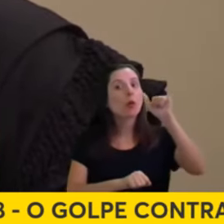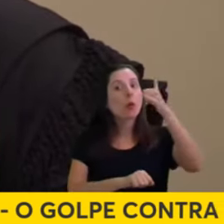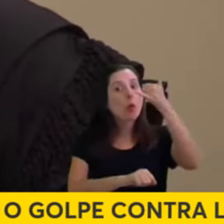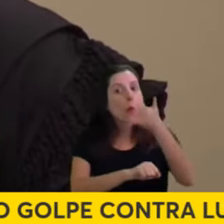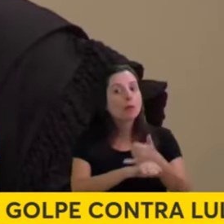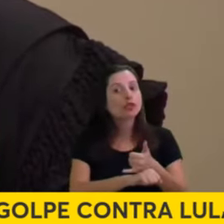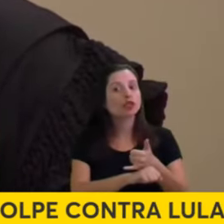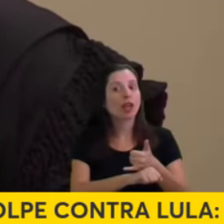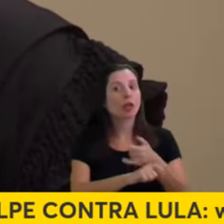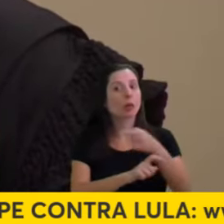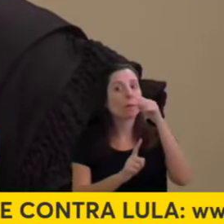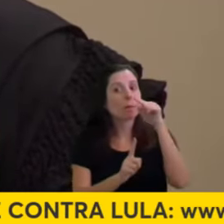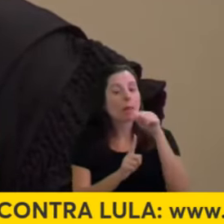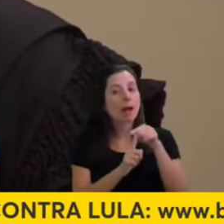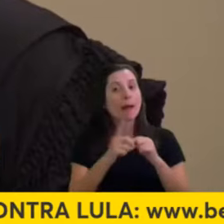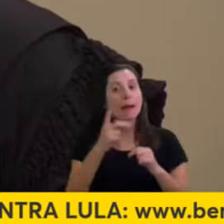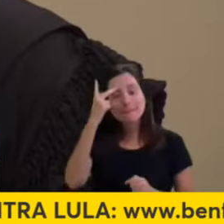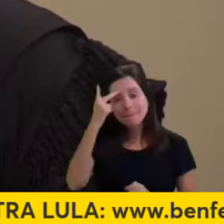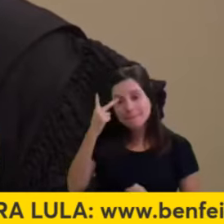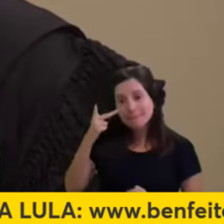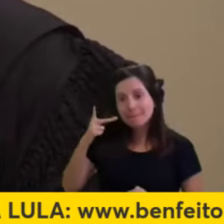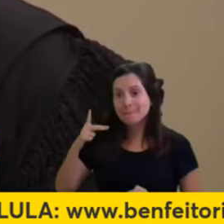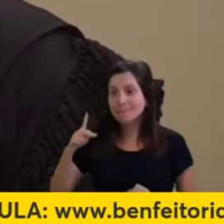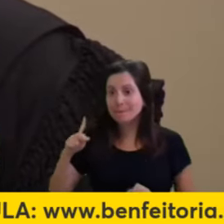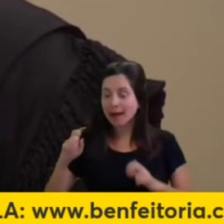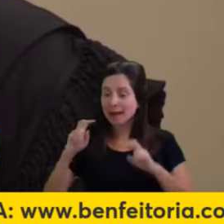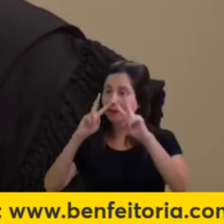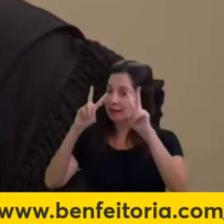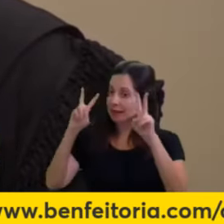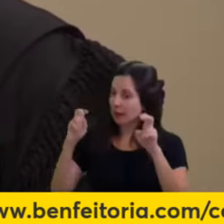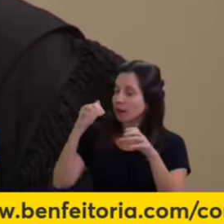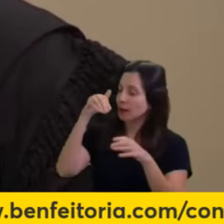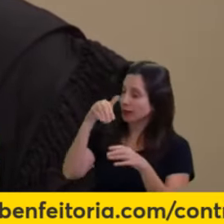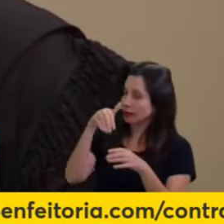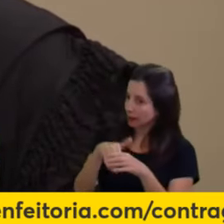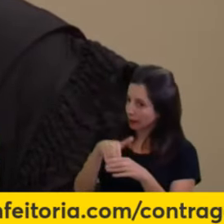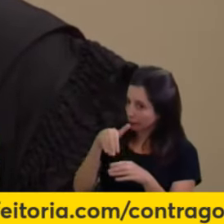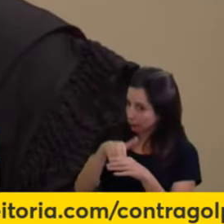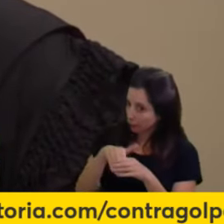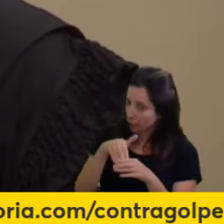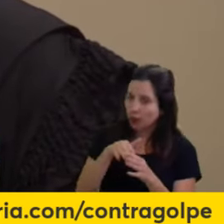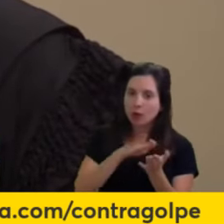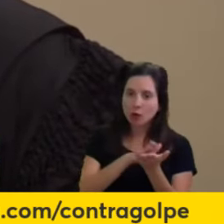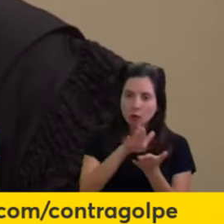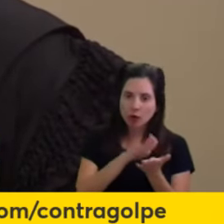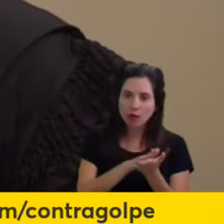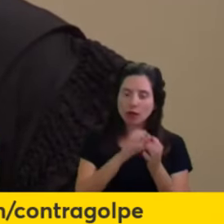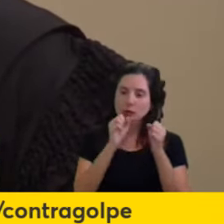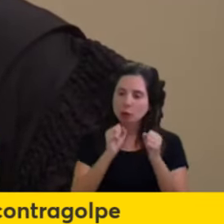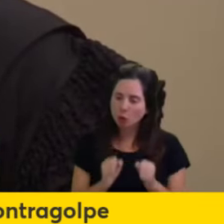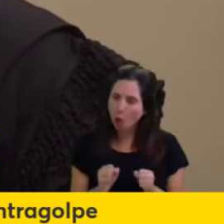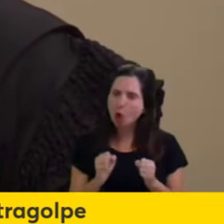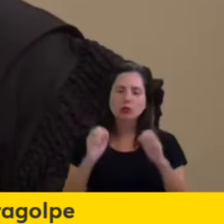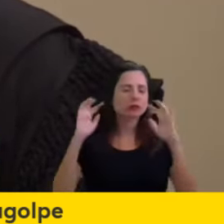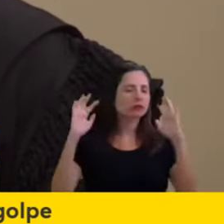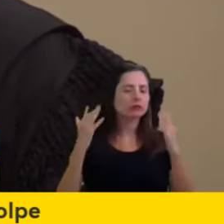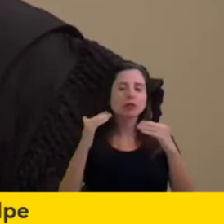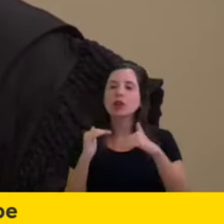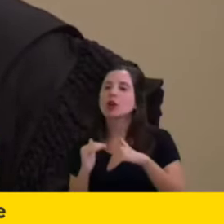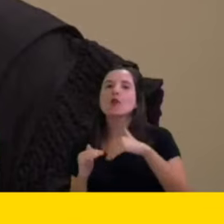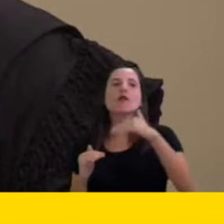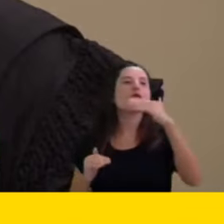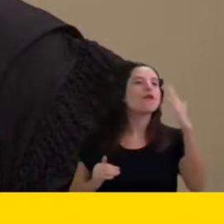que o emprego da expressão para fins eleitorais permite concluir que a arrecadação ao gasto possam ocorrer fora do período eleitoral e aqui cito